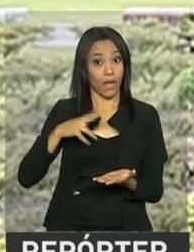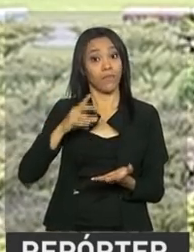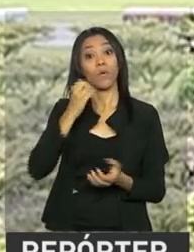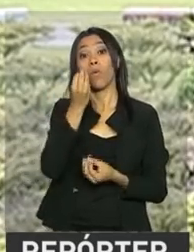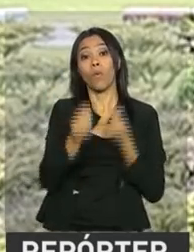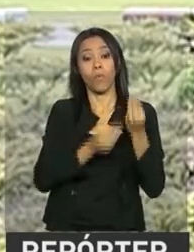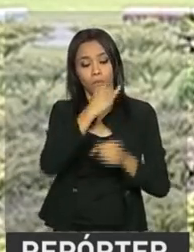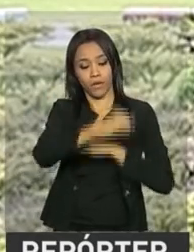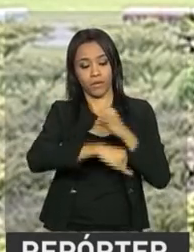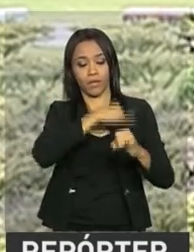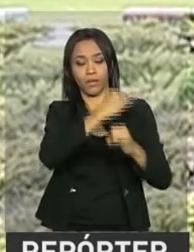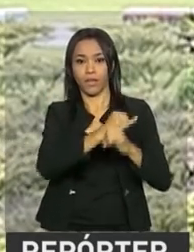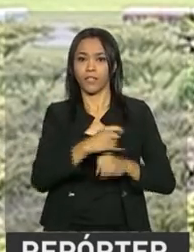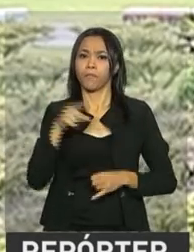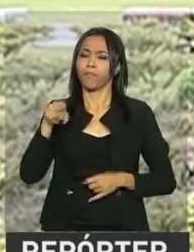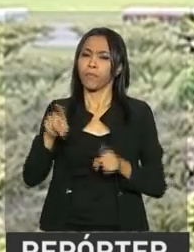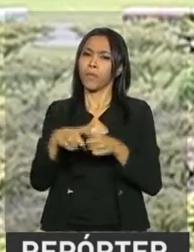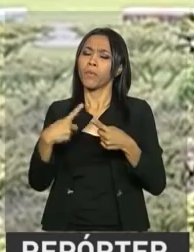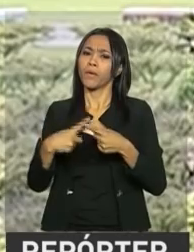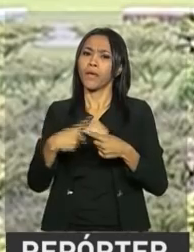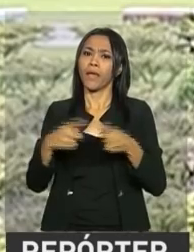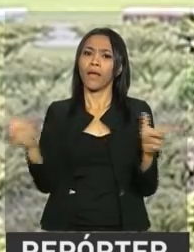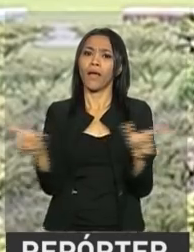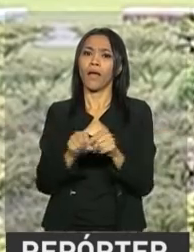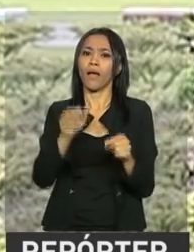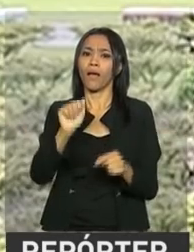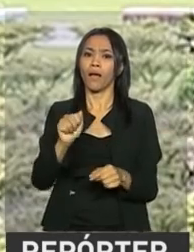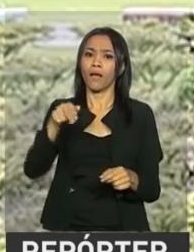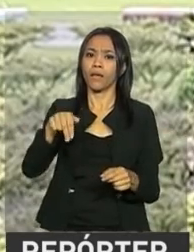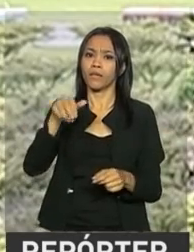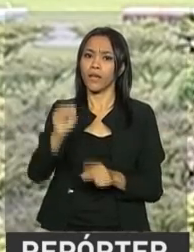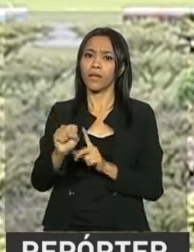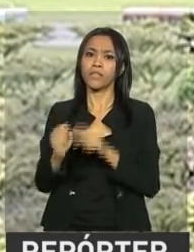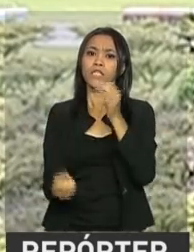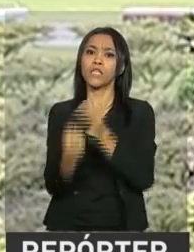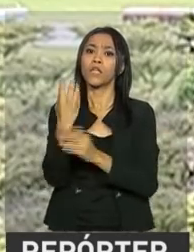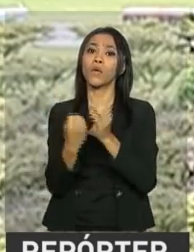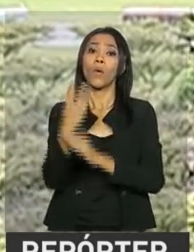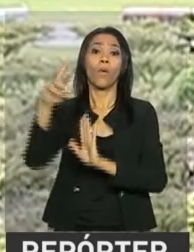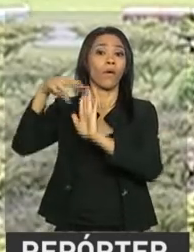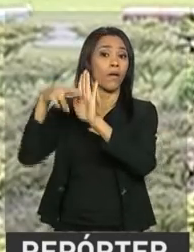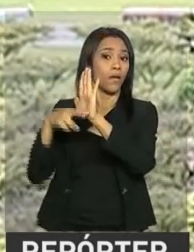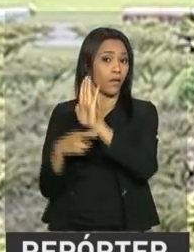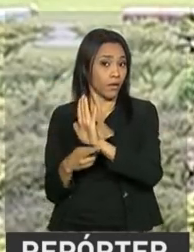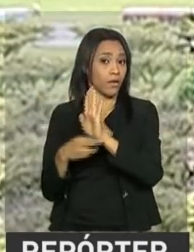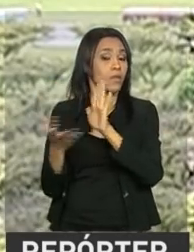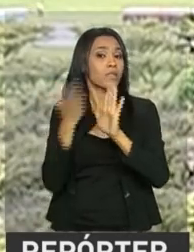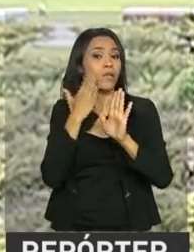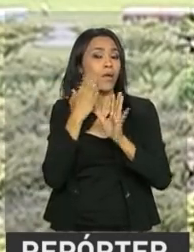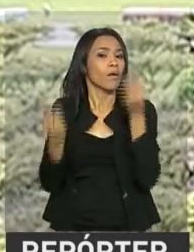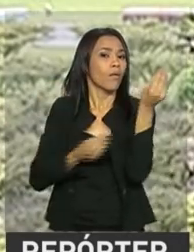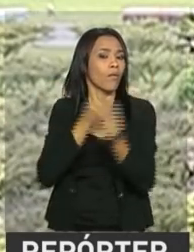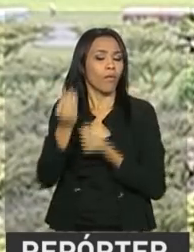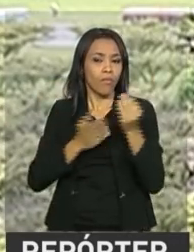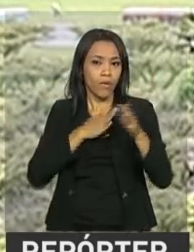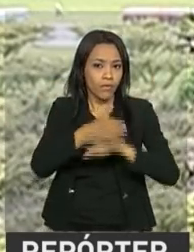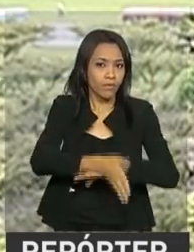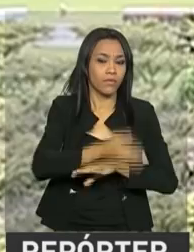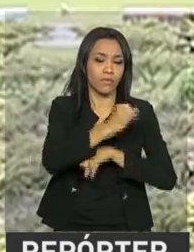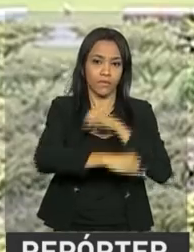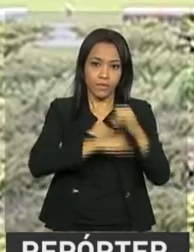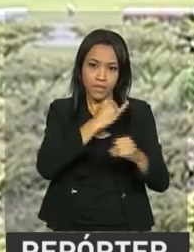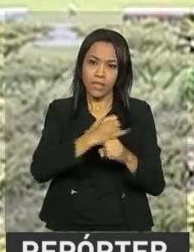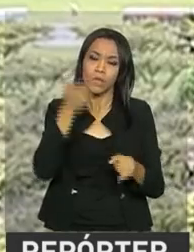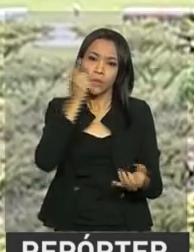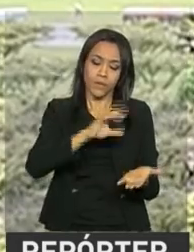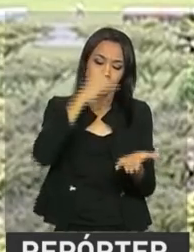Saúde Suplementar criou regras que vão dar mais segurança ao beneficiário para que ele possa conseguir